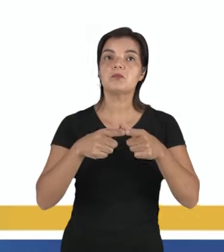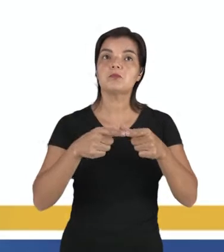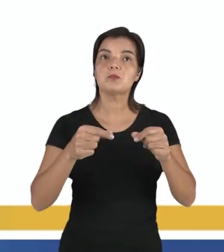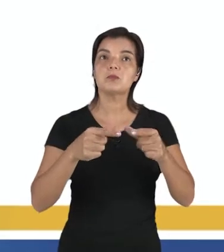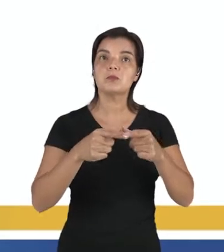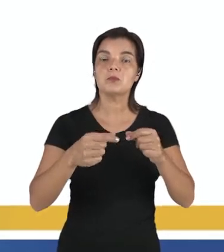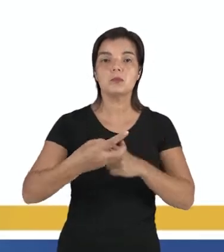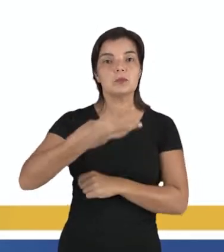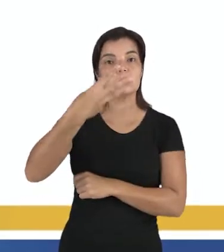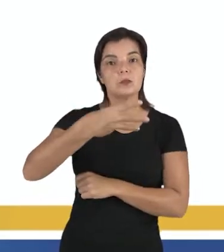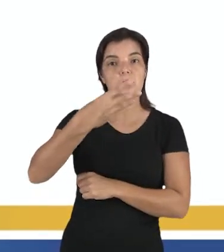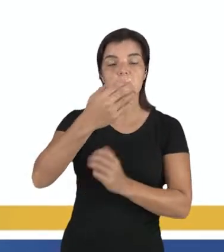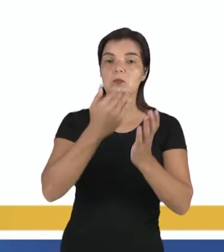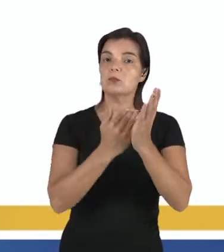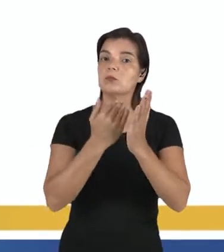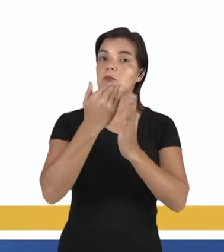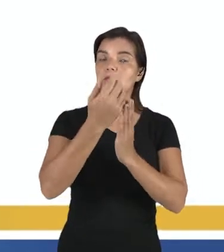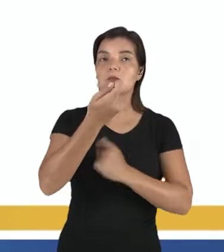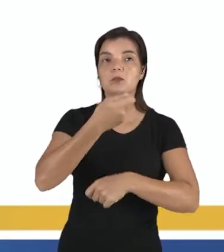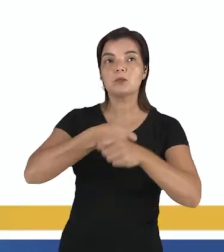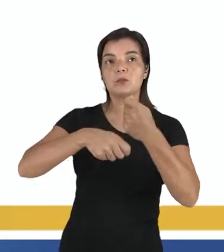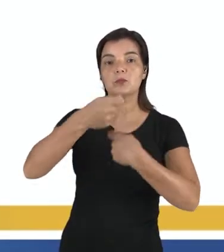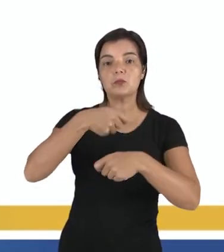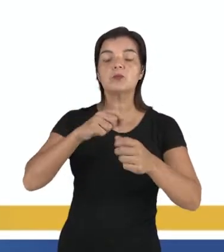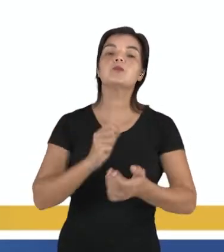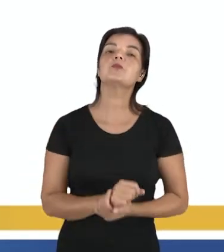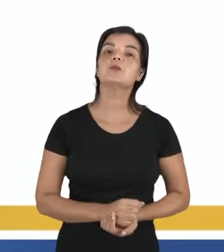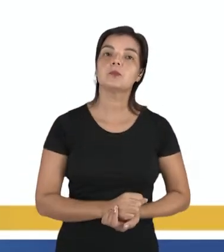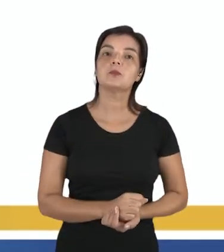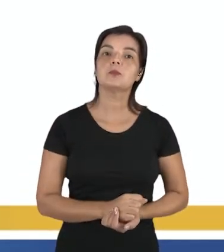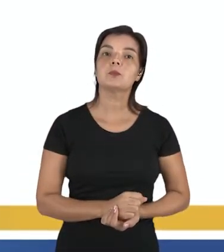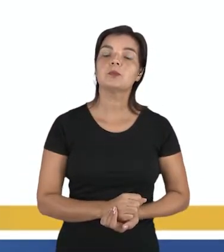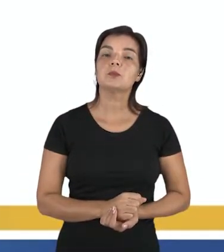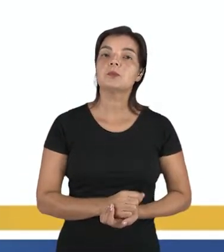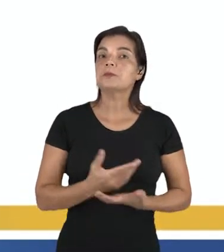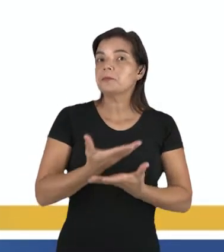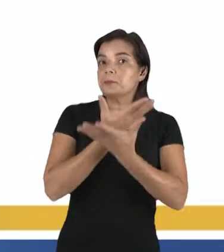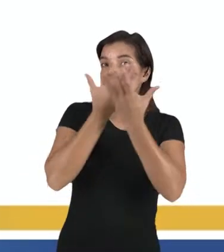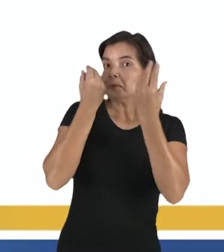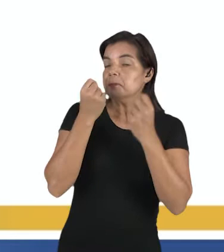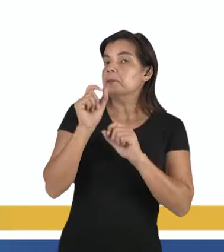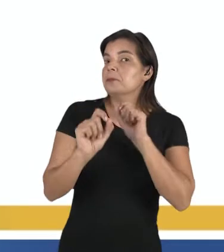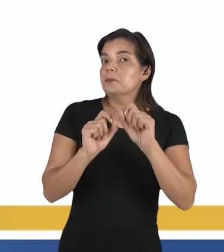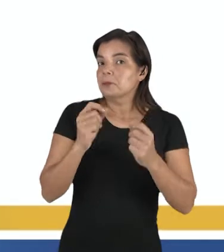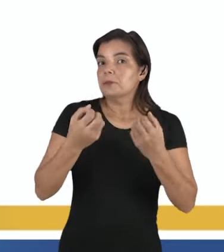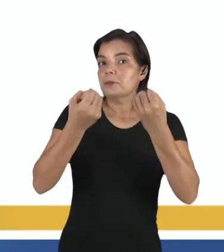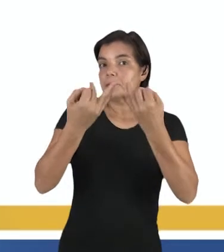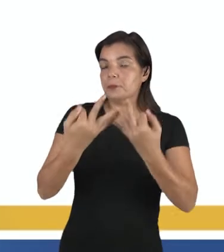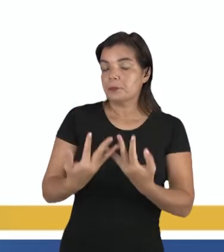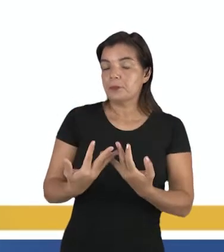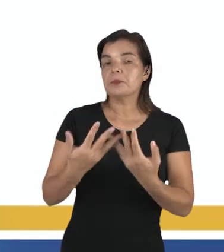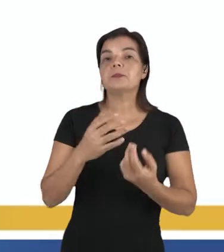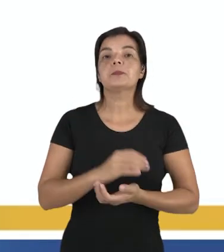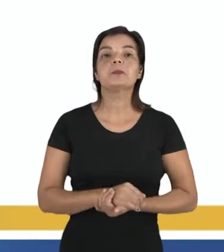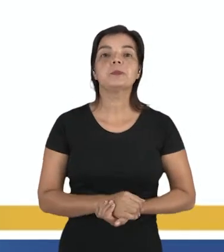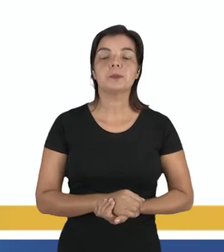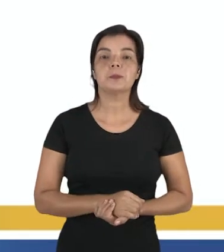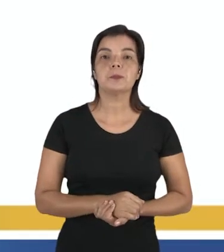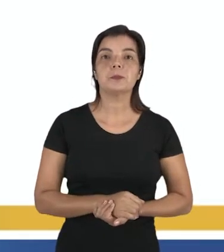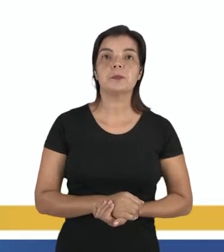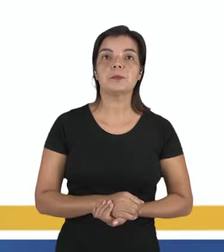Japão, que vai ser a terceira maior economia. Não esquecendo, quando nós falamos, pessoal,